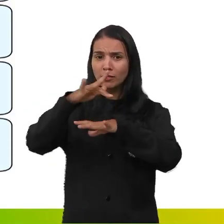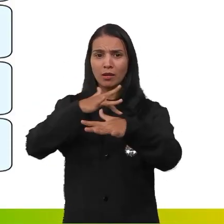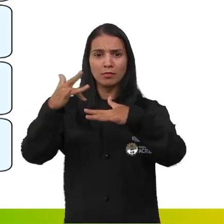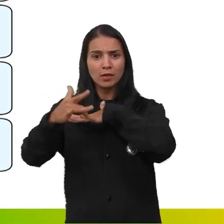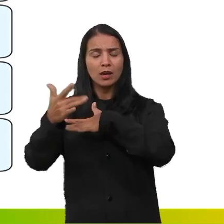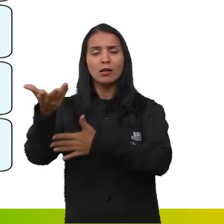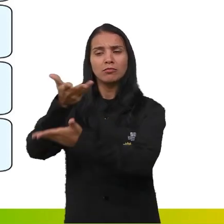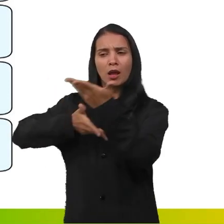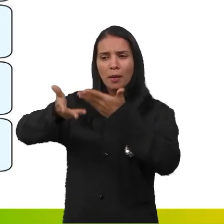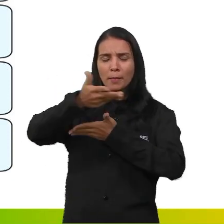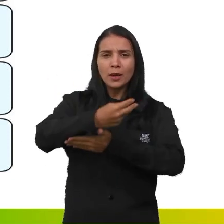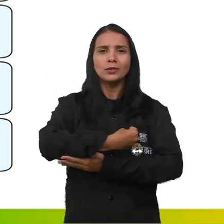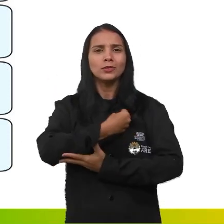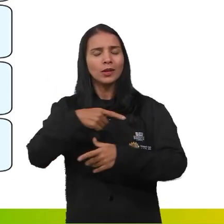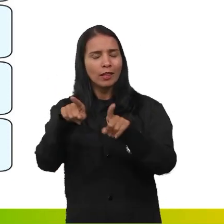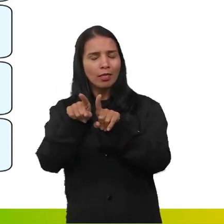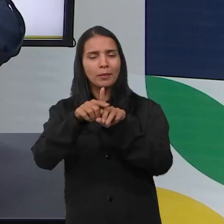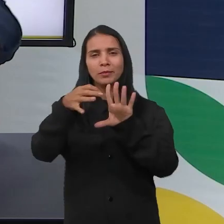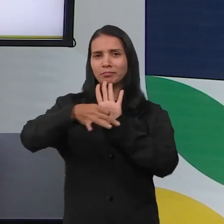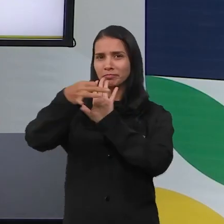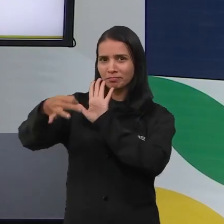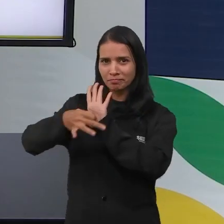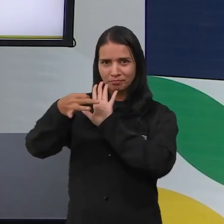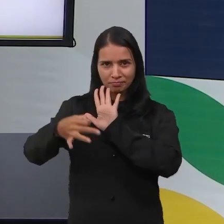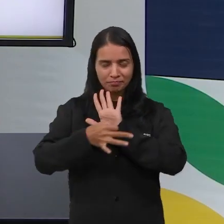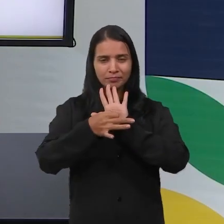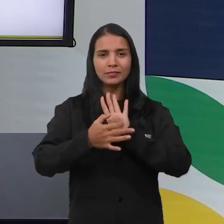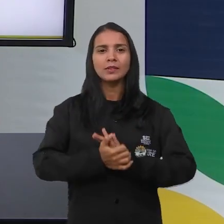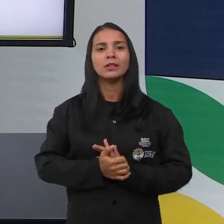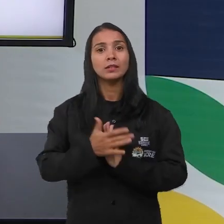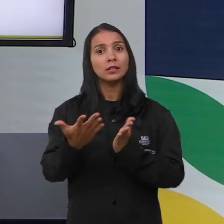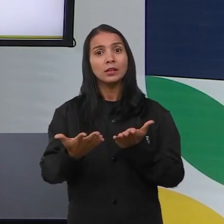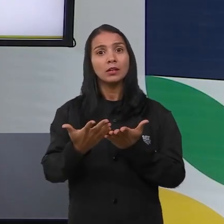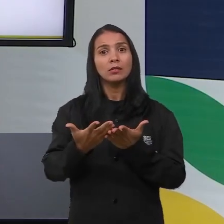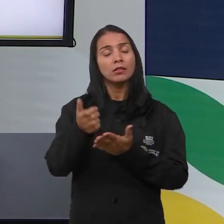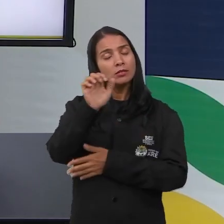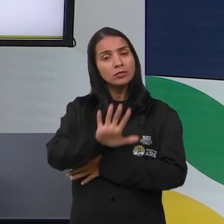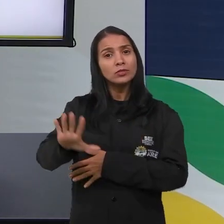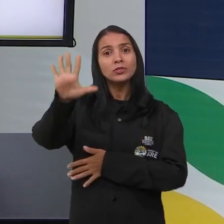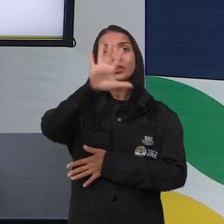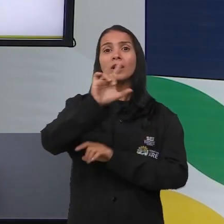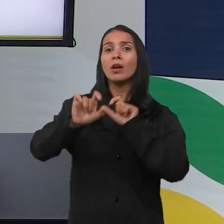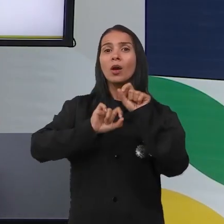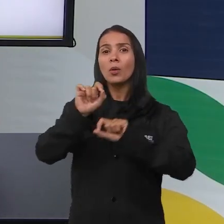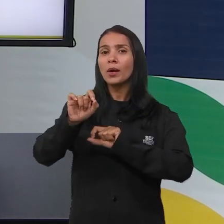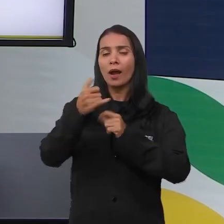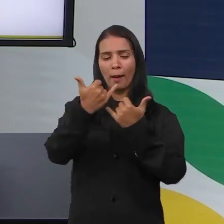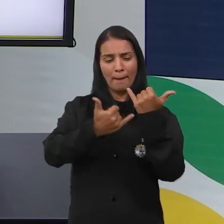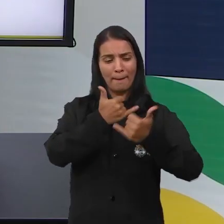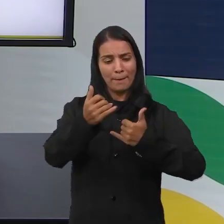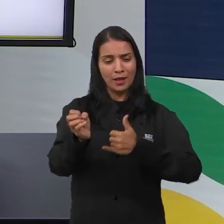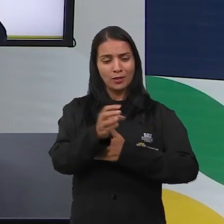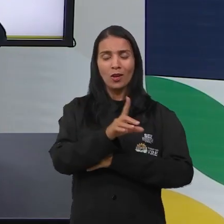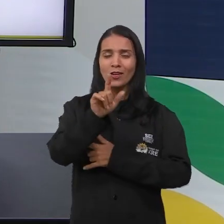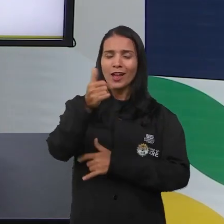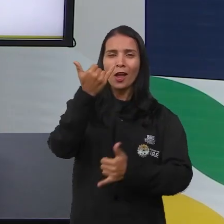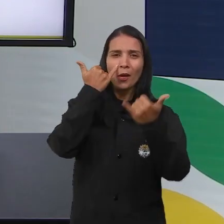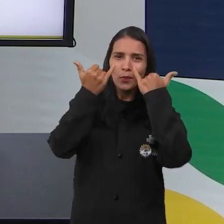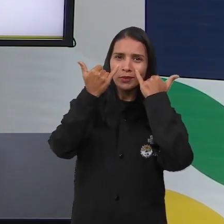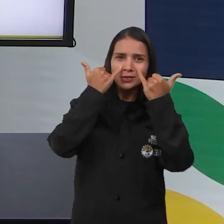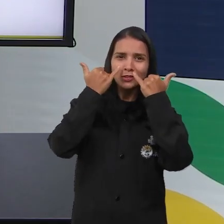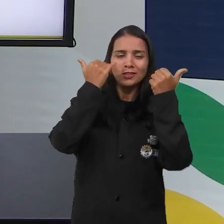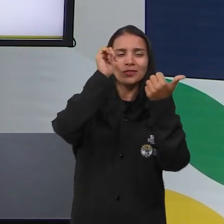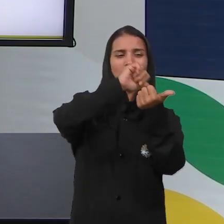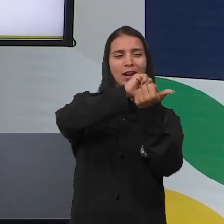social, interpretação crítica. Então, de forma geral, New Games nada mais é do que uma notícia em forma de game,